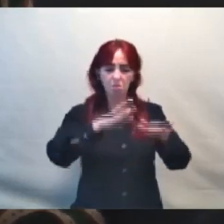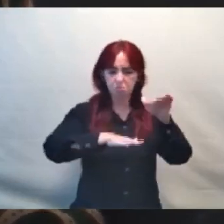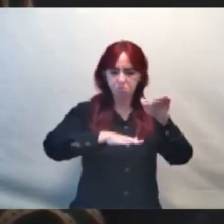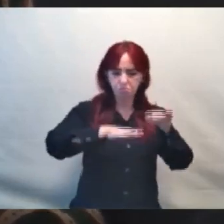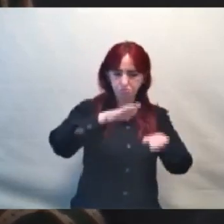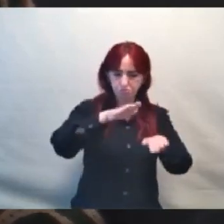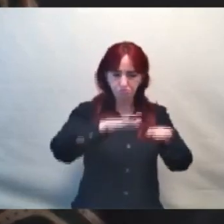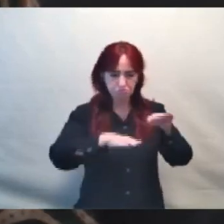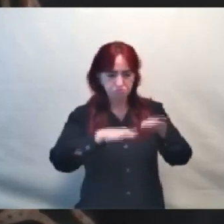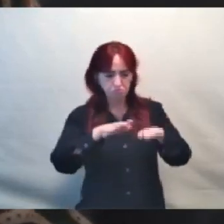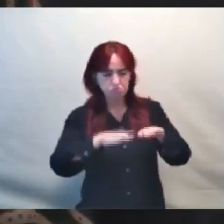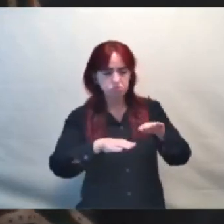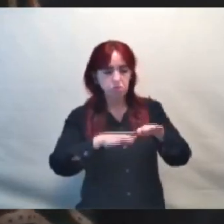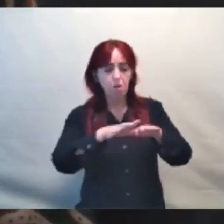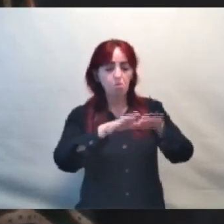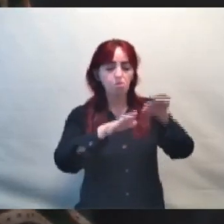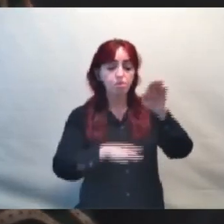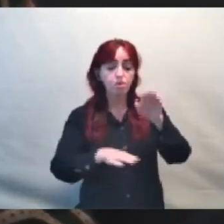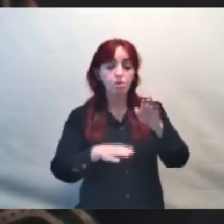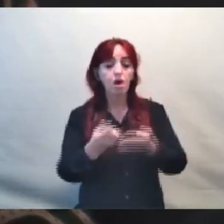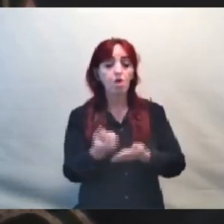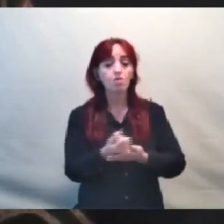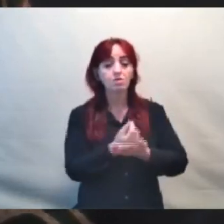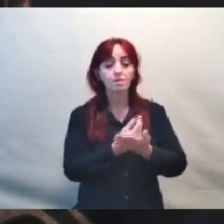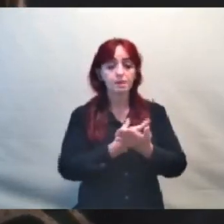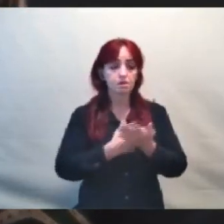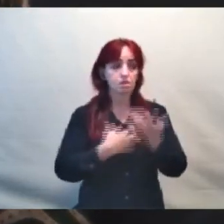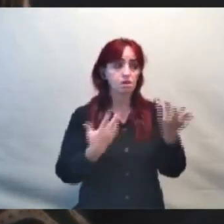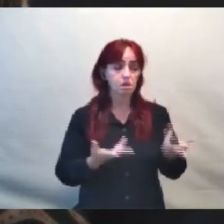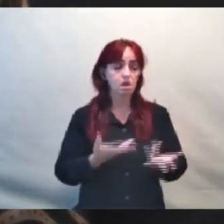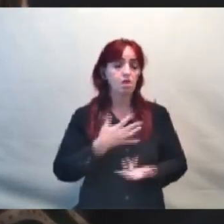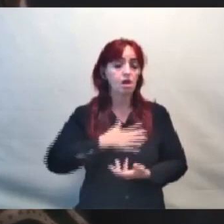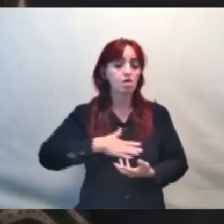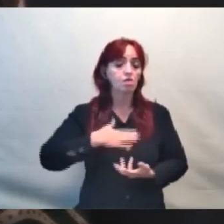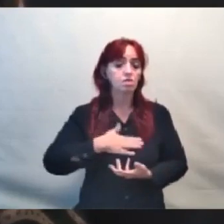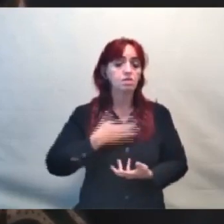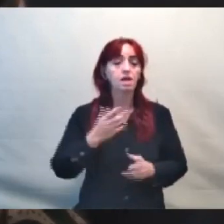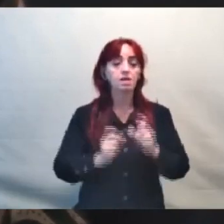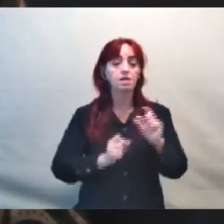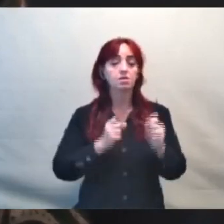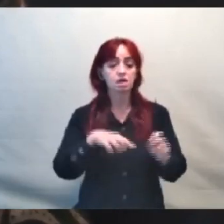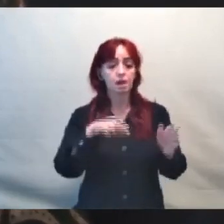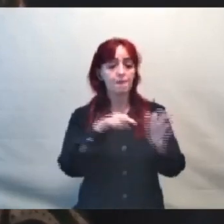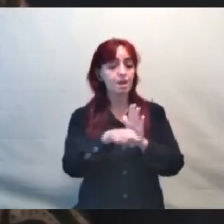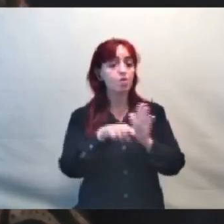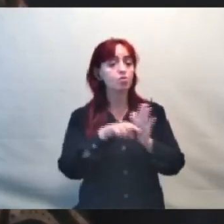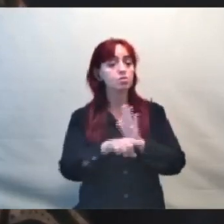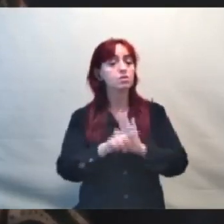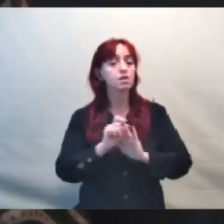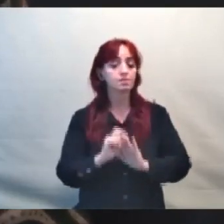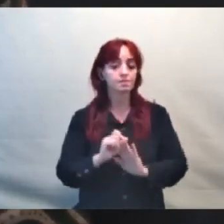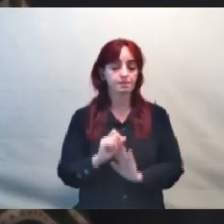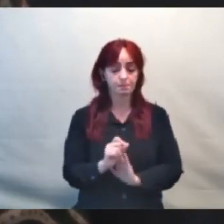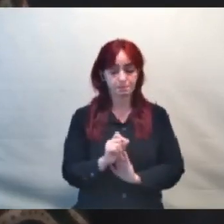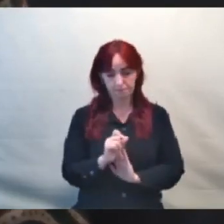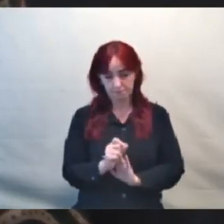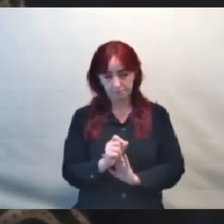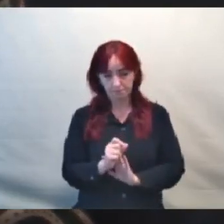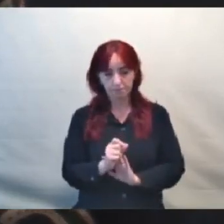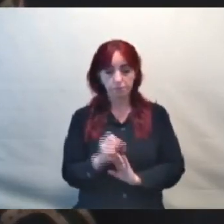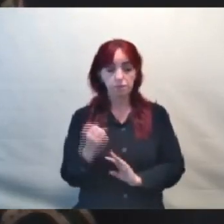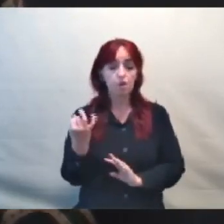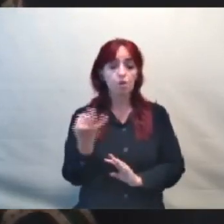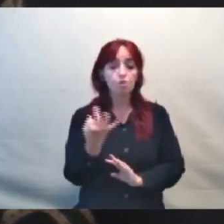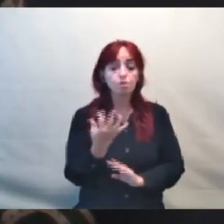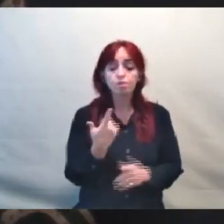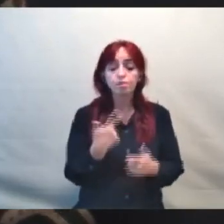relação ao orçamento. E aí eu gostaria de fazer algumas perguntas, né? Quais são as razões, né, que levaram